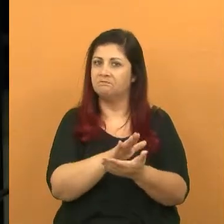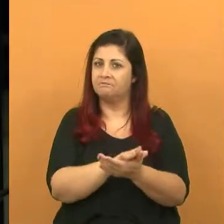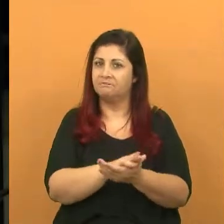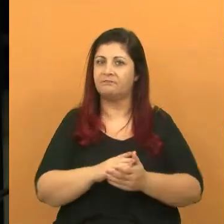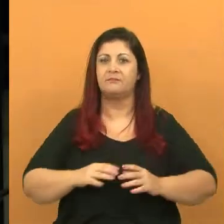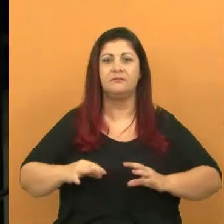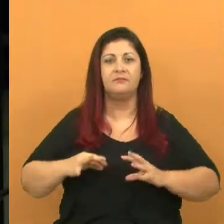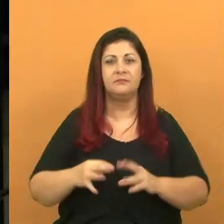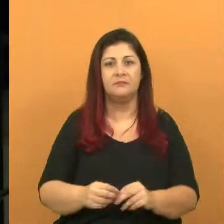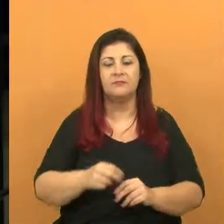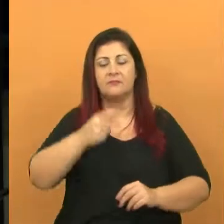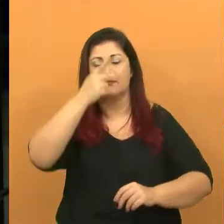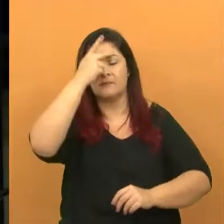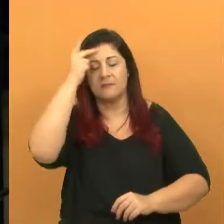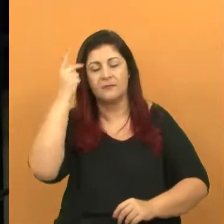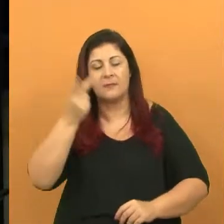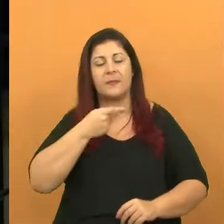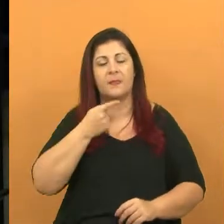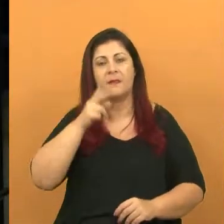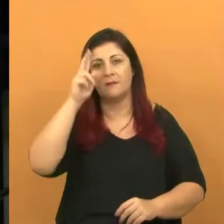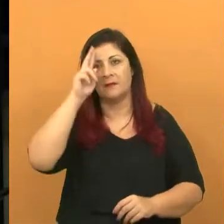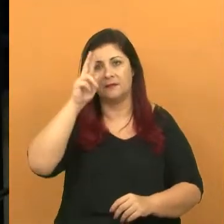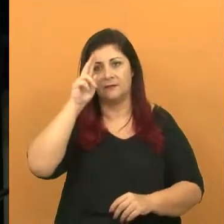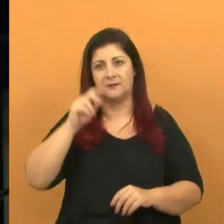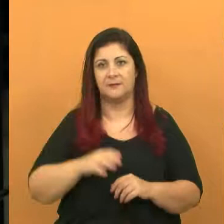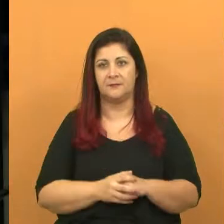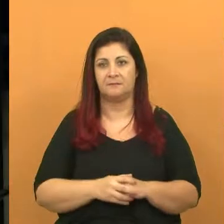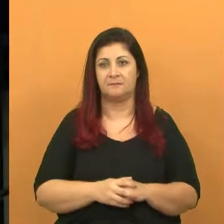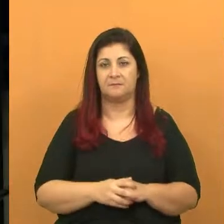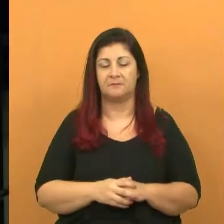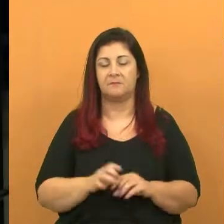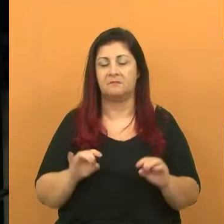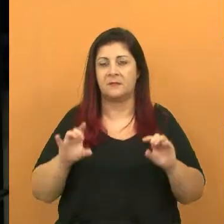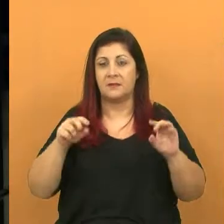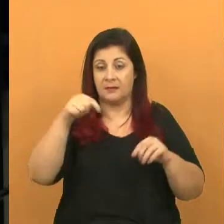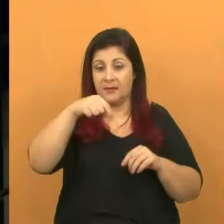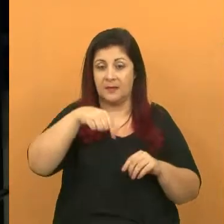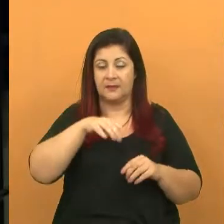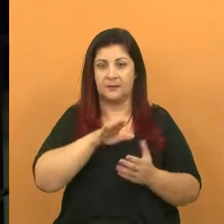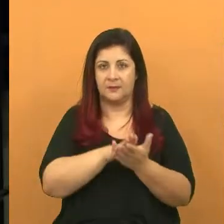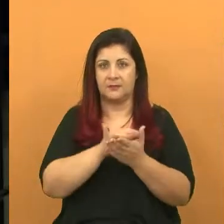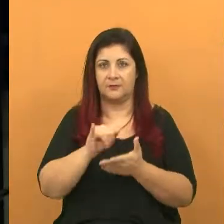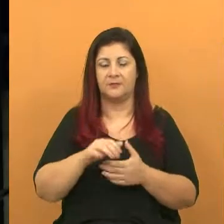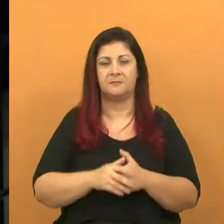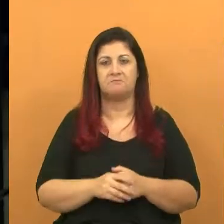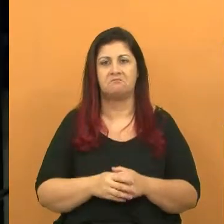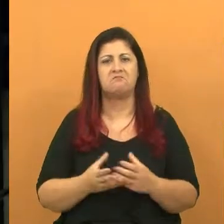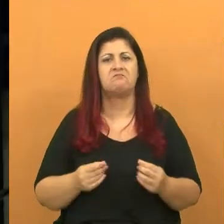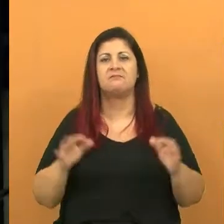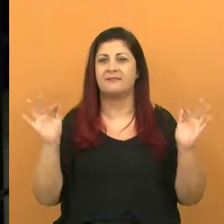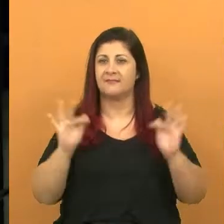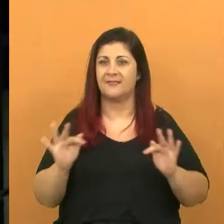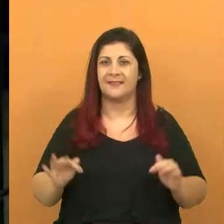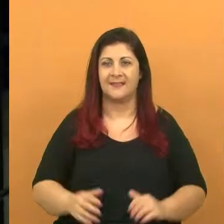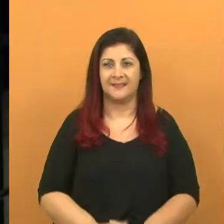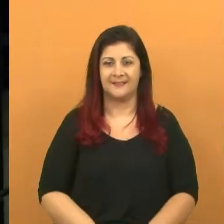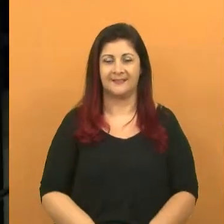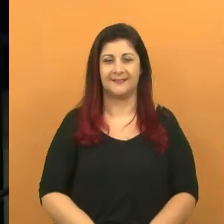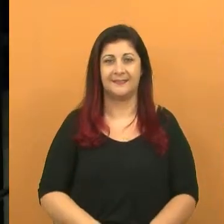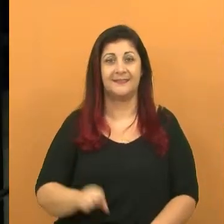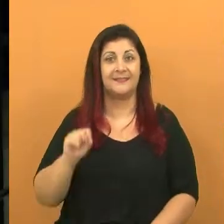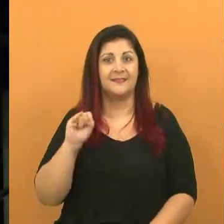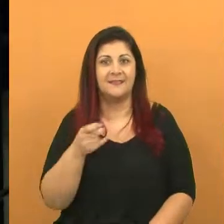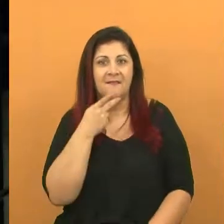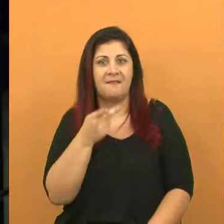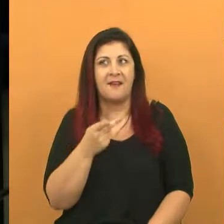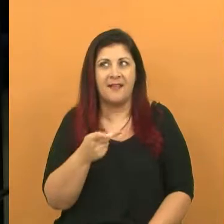esses contadores de histórias, em especial de nossa cidade. Fico muito feliz e quando vocês forem aí contar uma